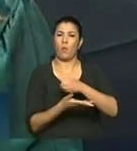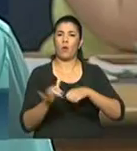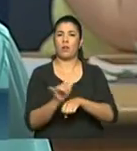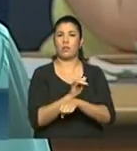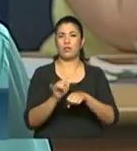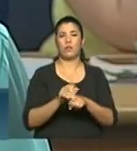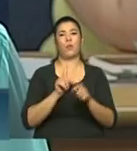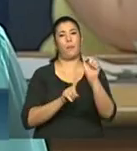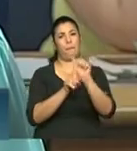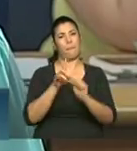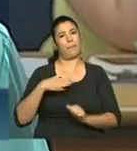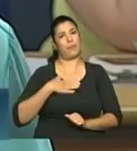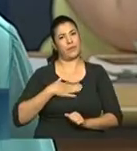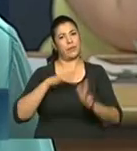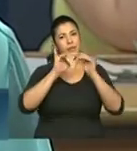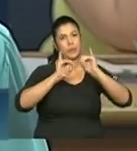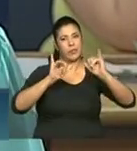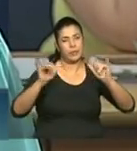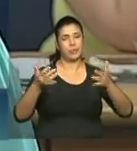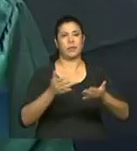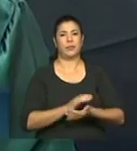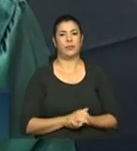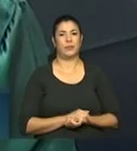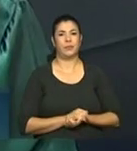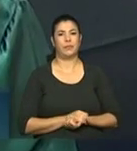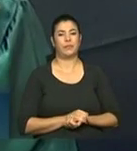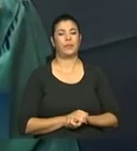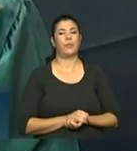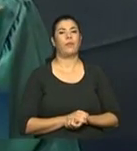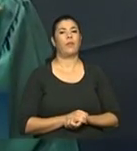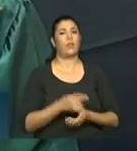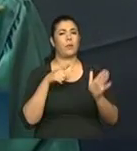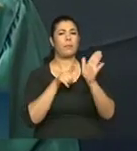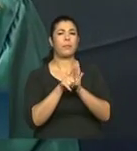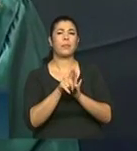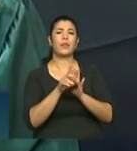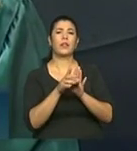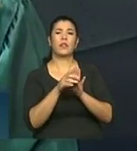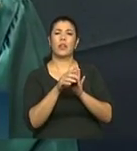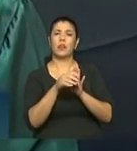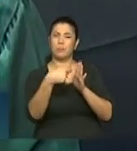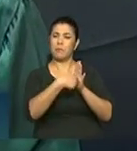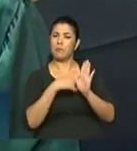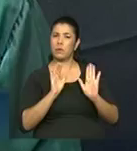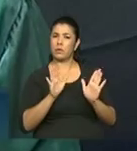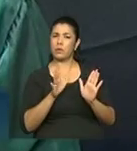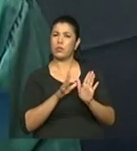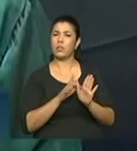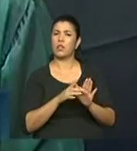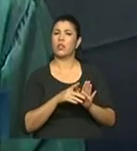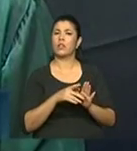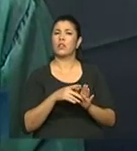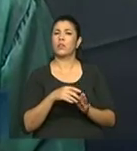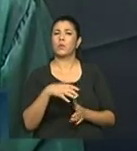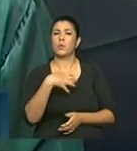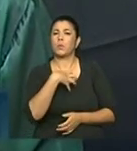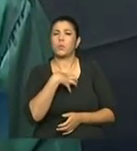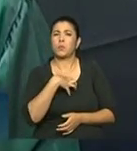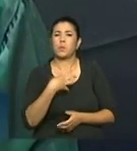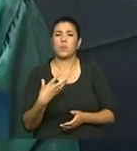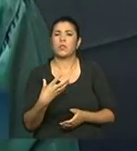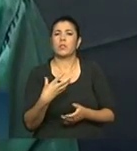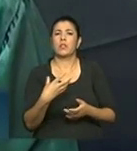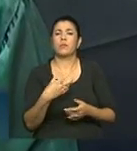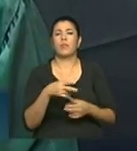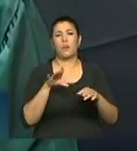agosto. Então, em relação à hanseníase, você perguntou, as sequelas, mas tenho que dizer que é uma